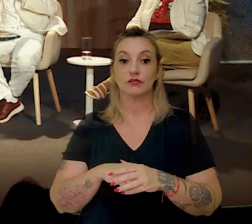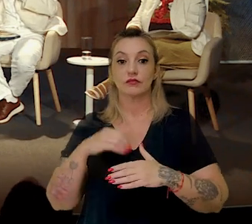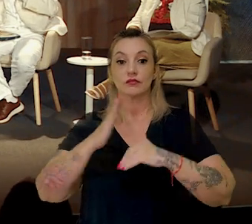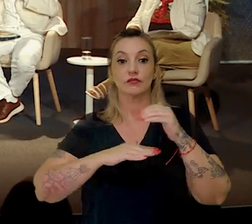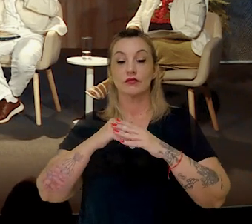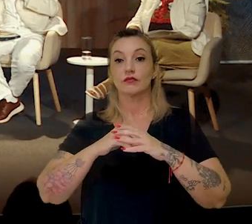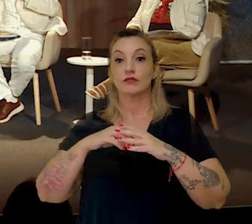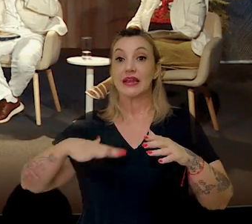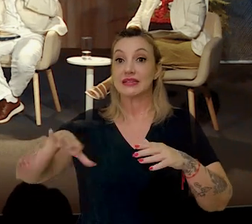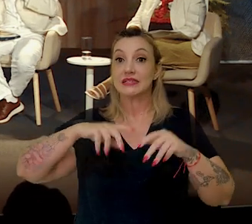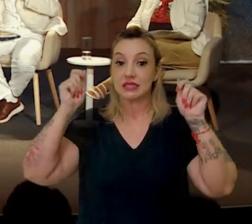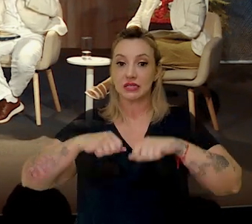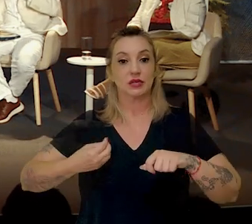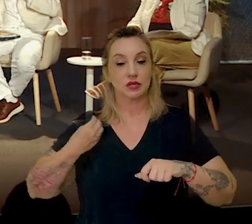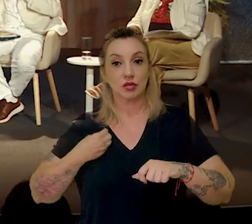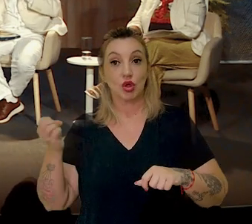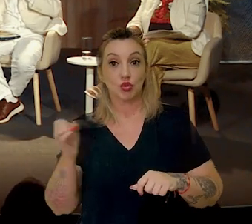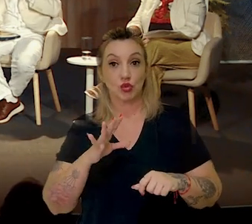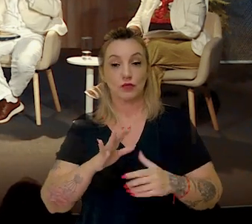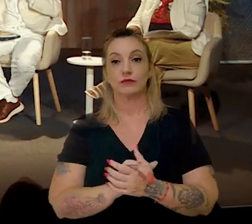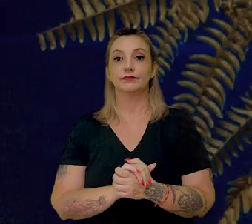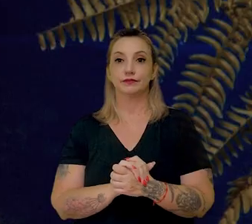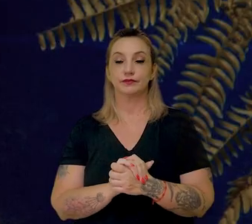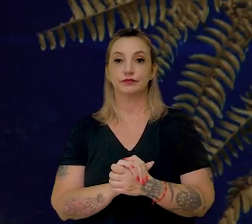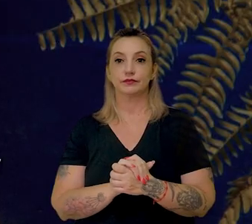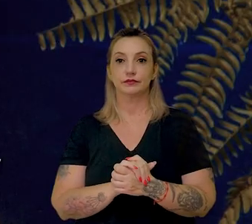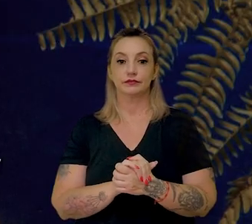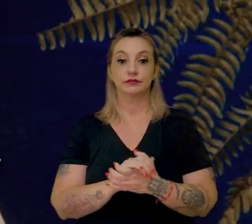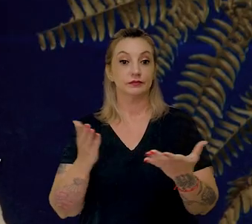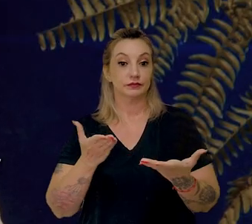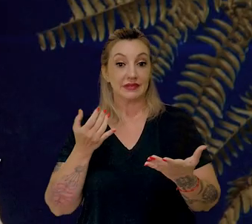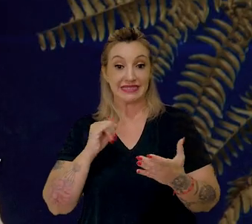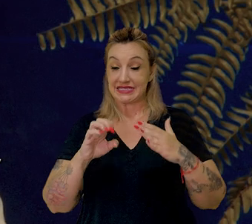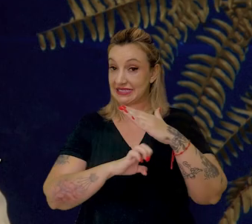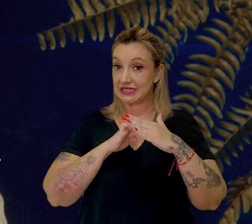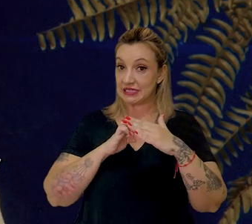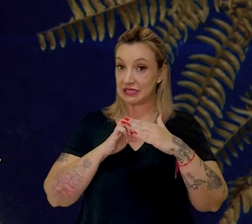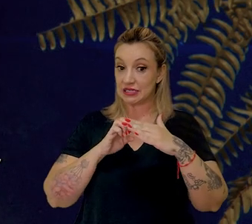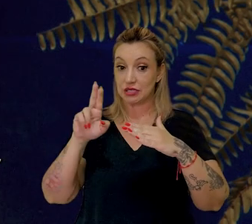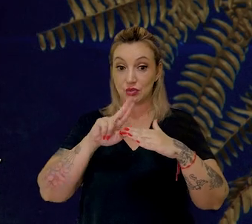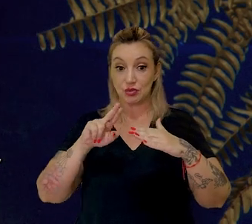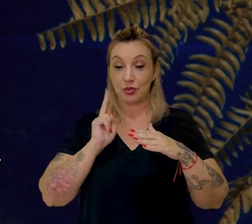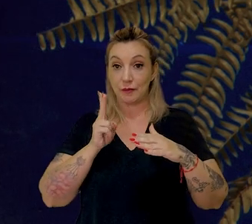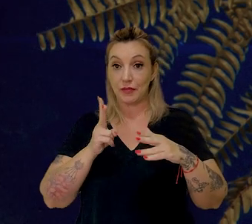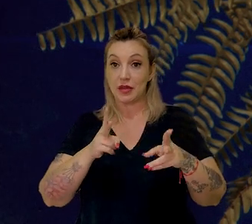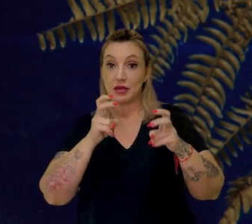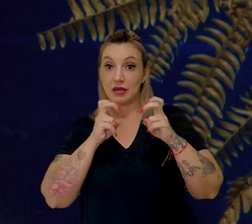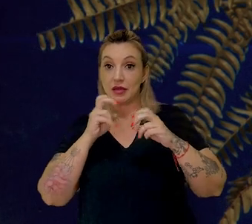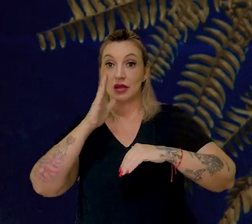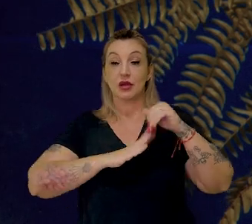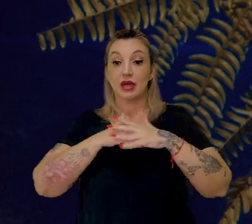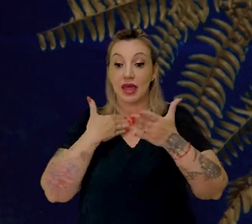construir cidades capazes de viver a esse novo tempo agora se as empresas vão trabalhar nessa mesma ótica que foi